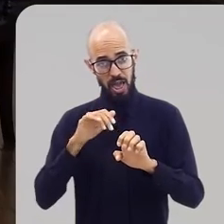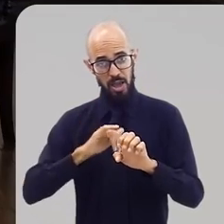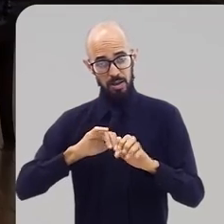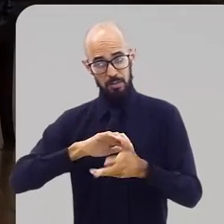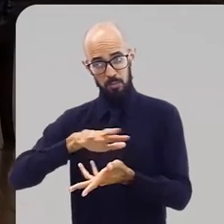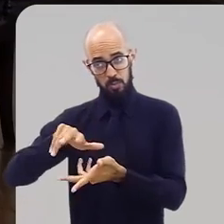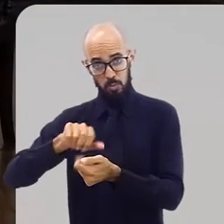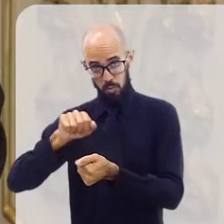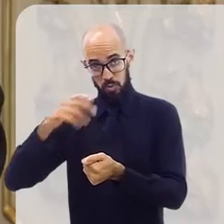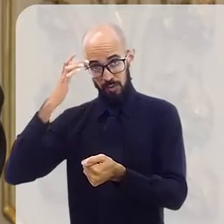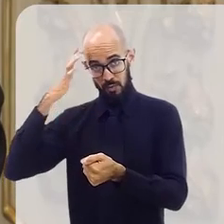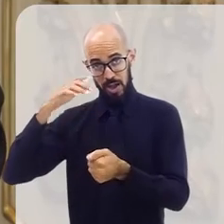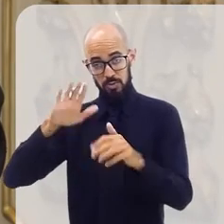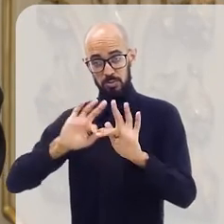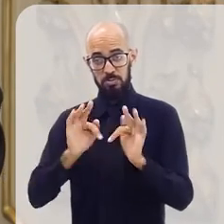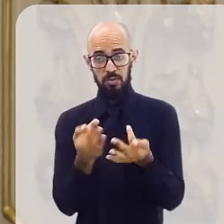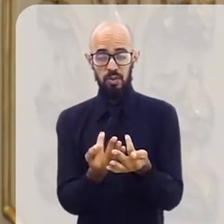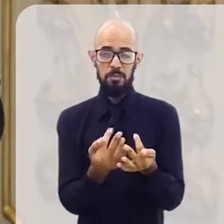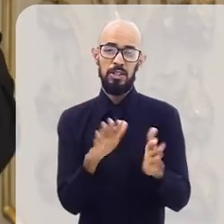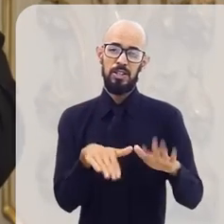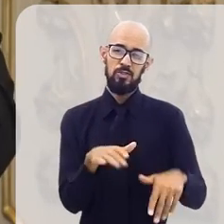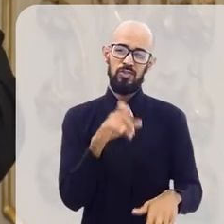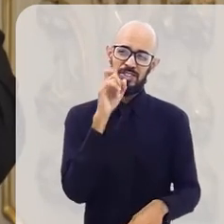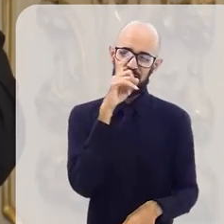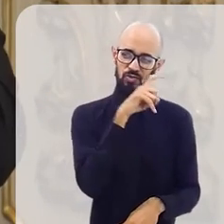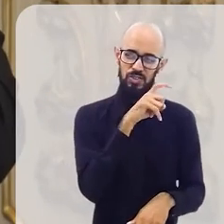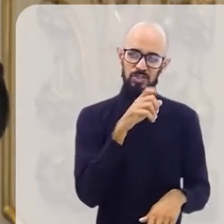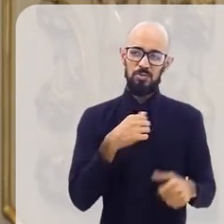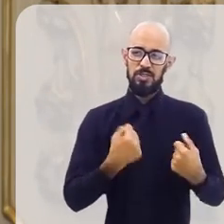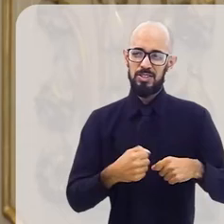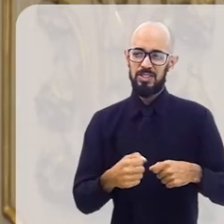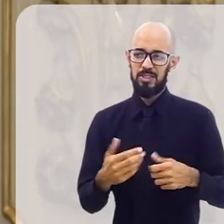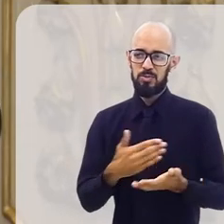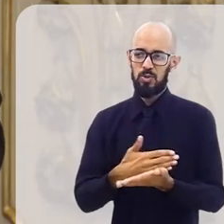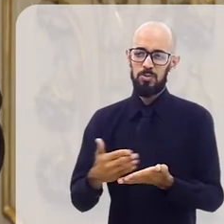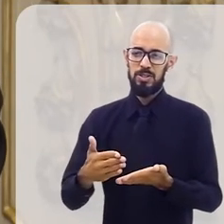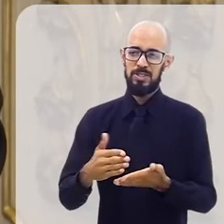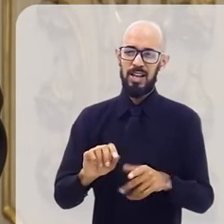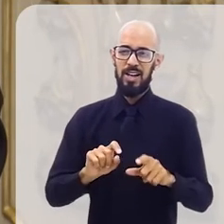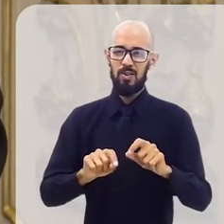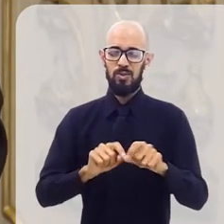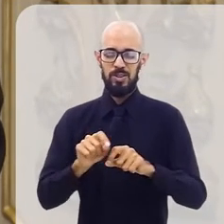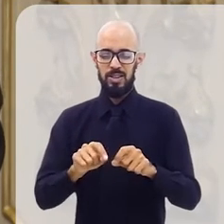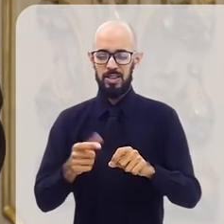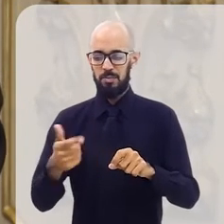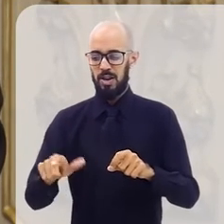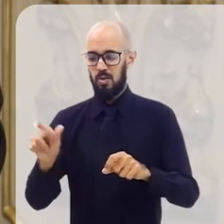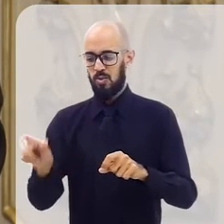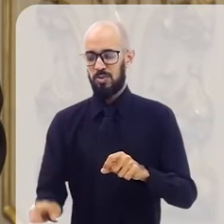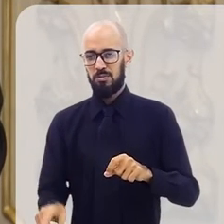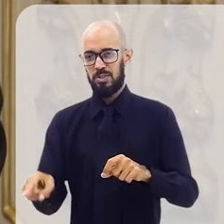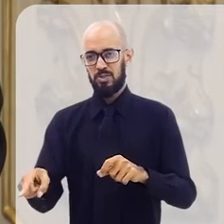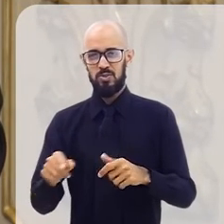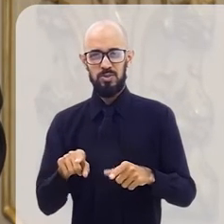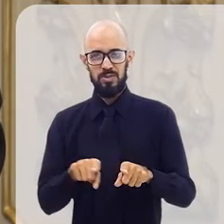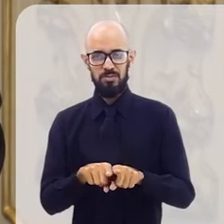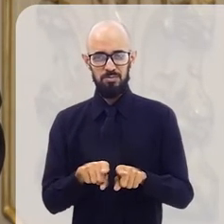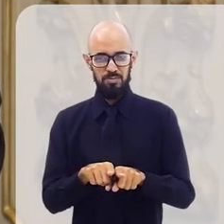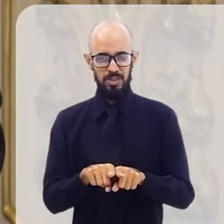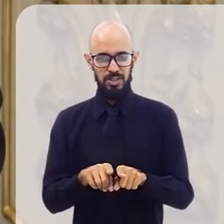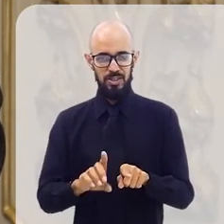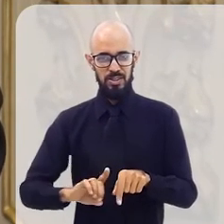faço falar ao mundo o Léo Mas precisamos começar né A partir seu nós temos essa abertura o outro